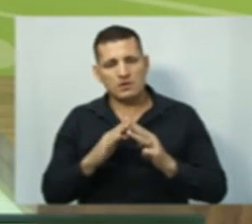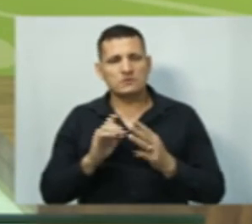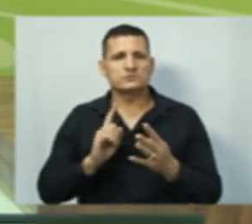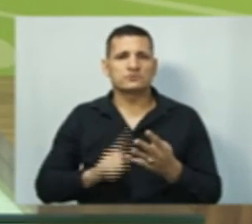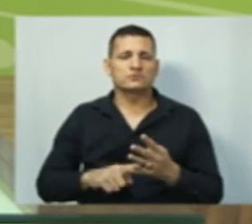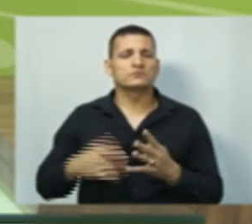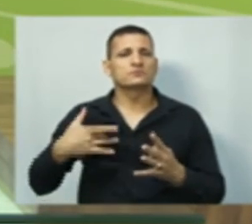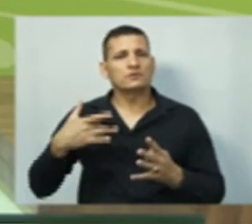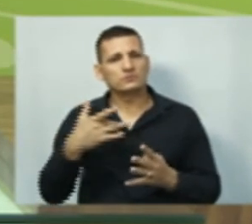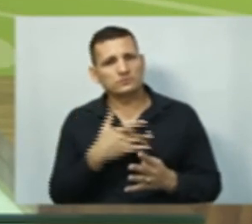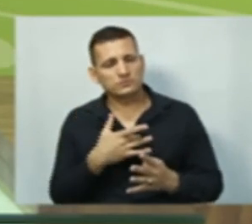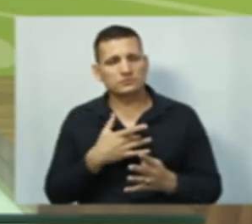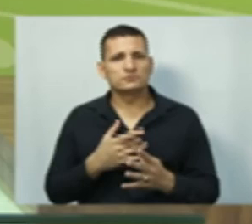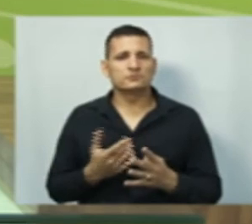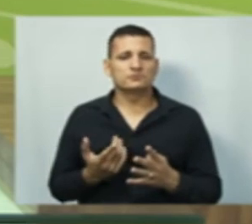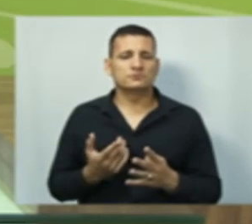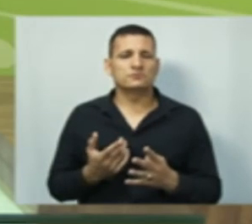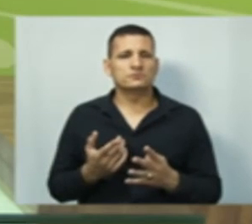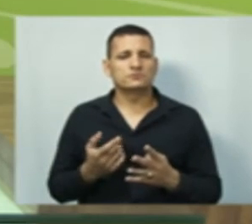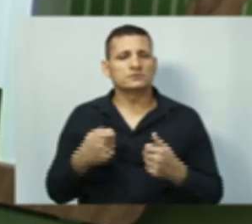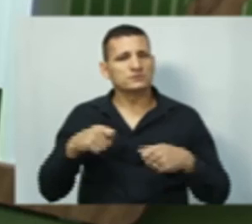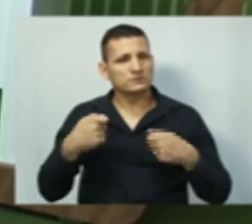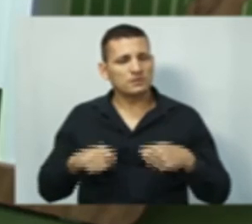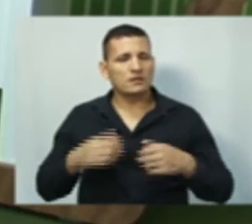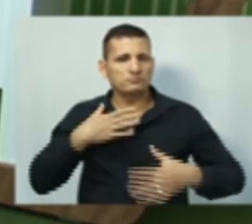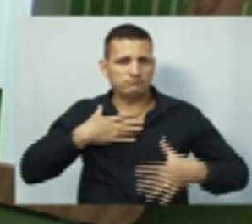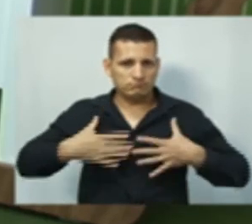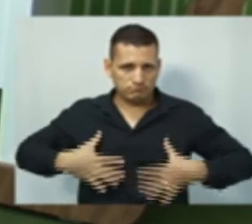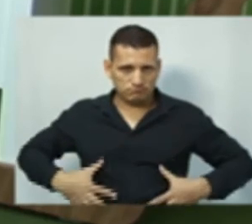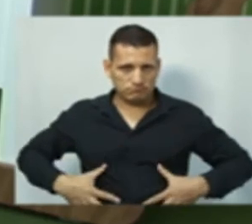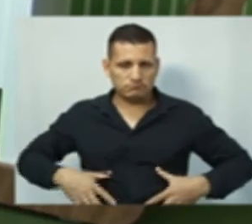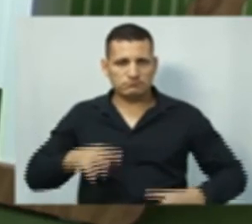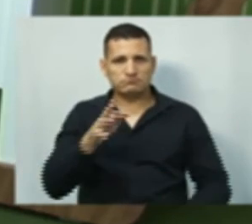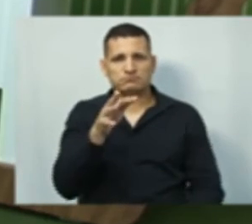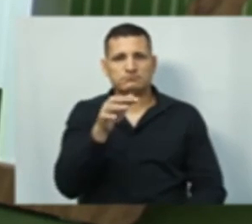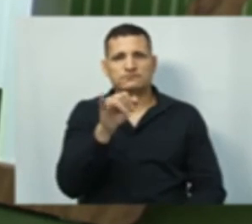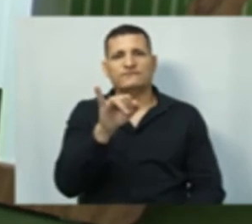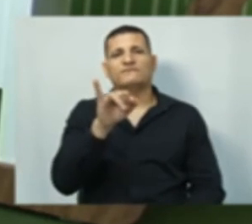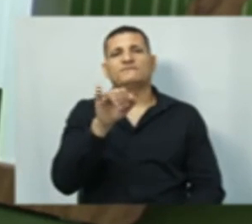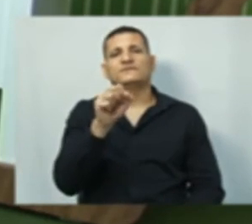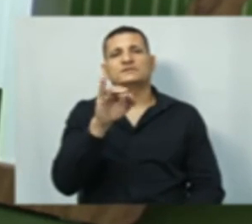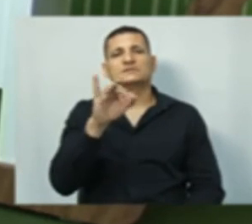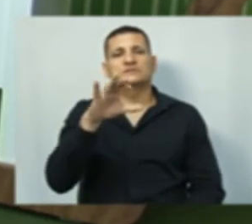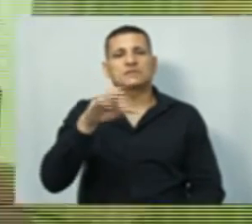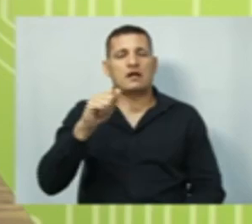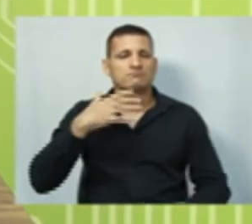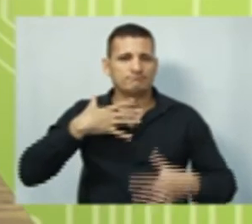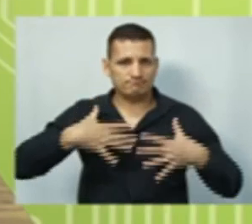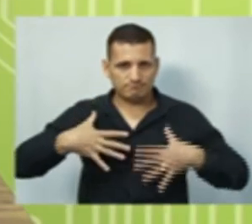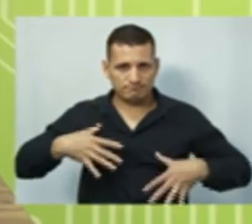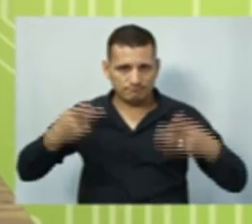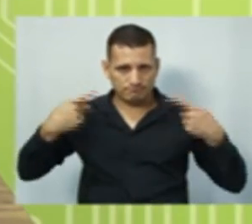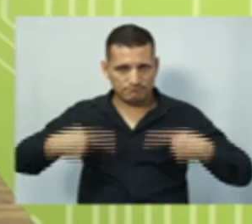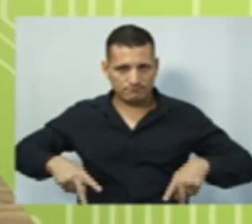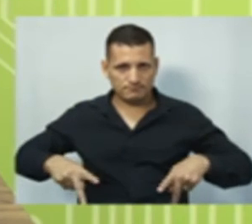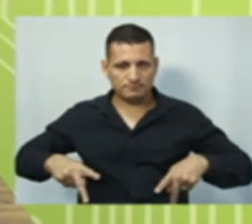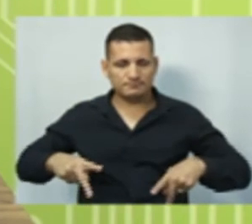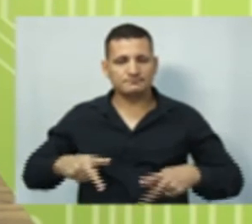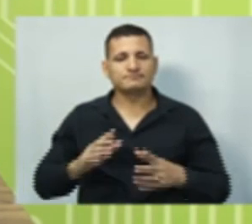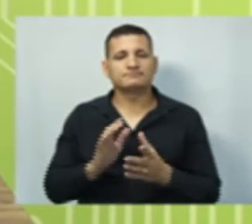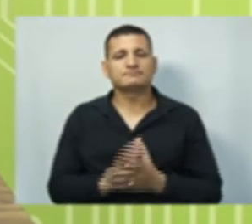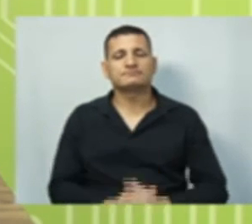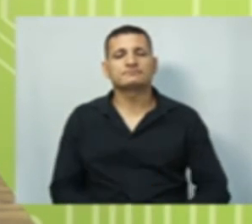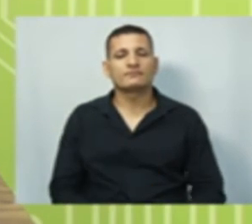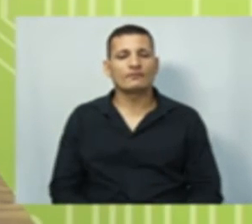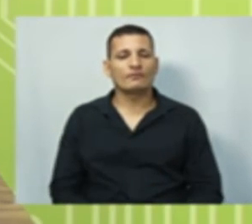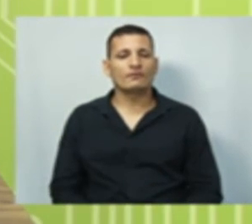e são necessidades físicas. Isso, exatamente. É exatamente isso que a gente está comentando. Obrigada pela participação, pessoal. É nesse